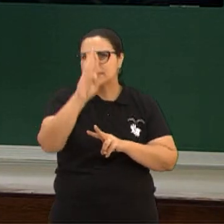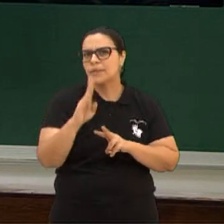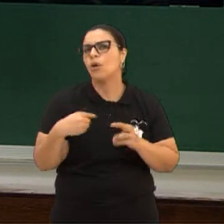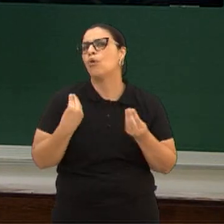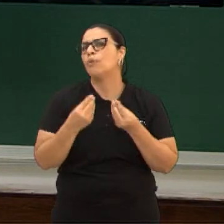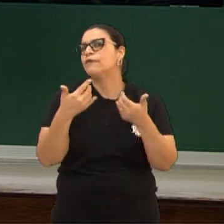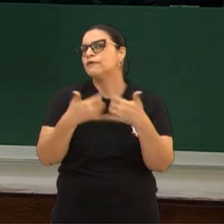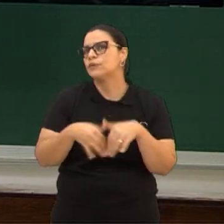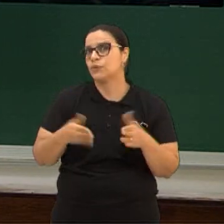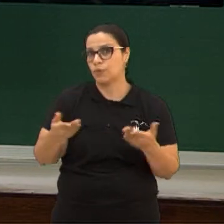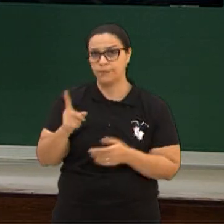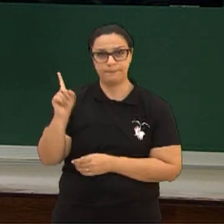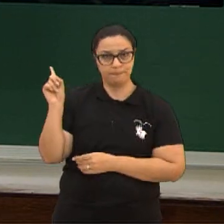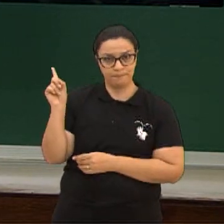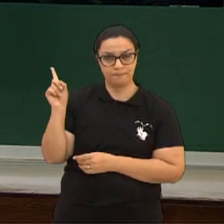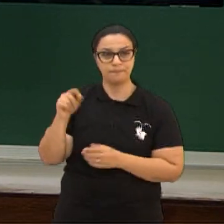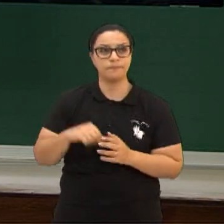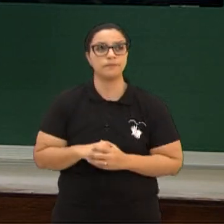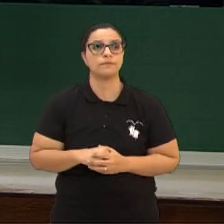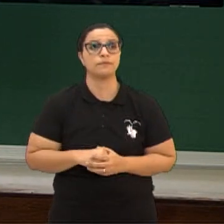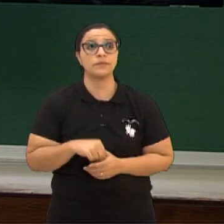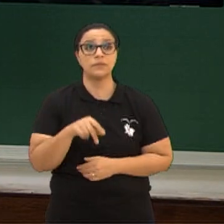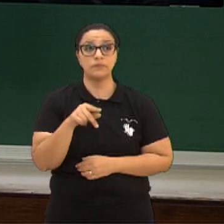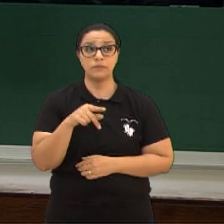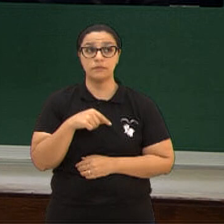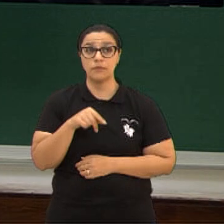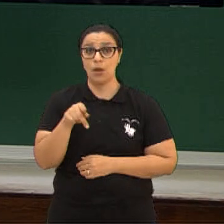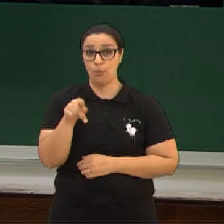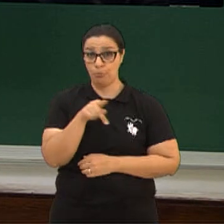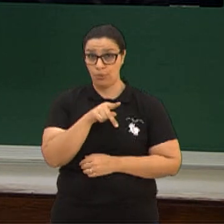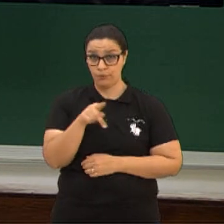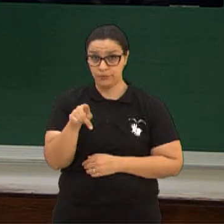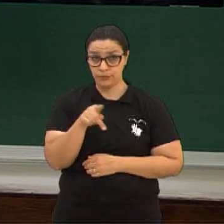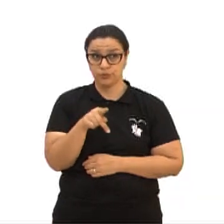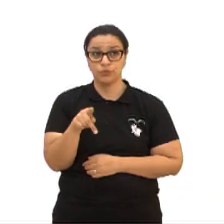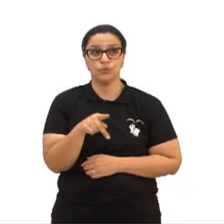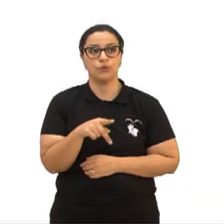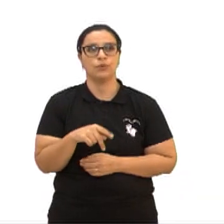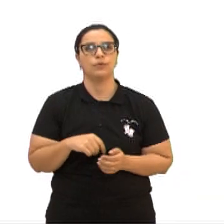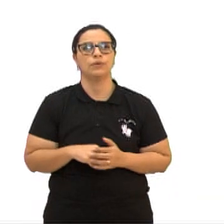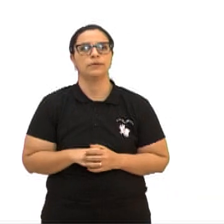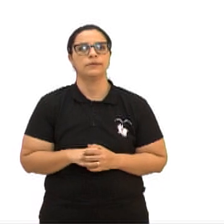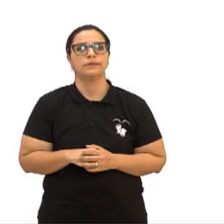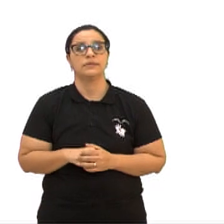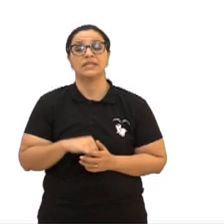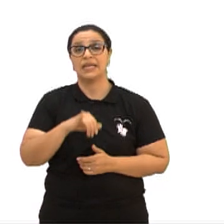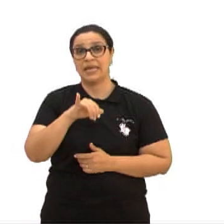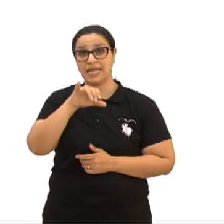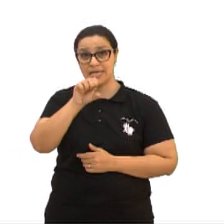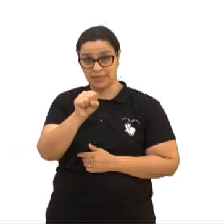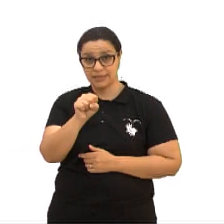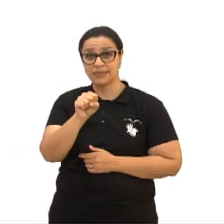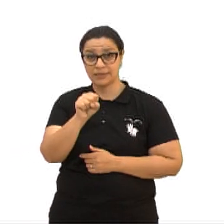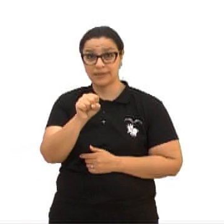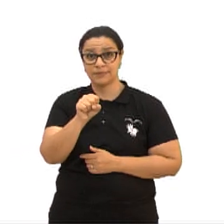teacher. Olha só. The teacher, a professora, is, verbo